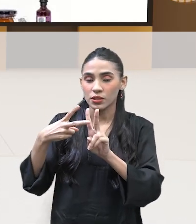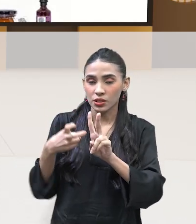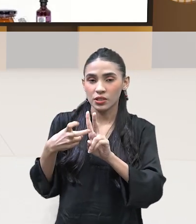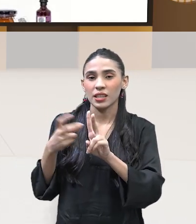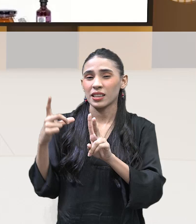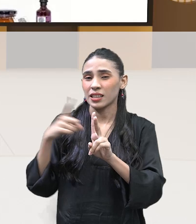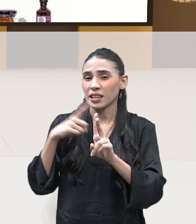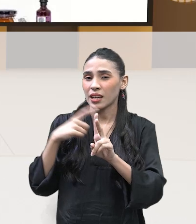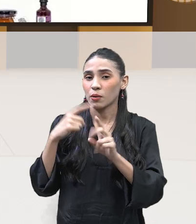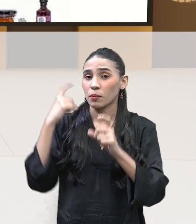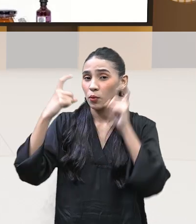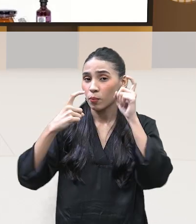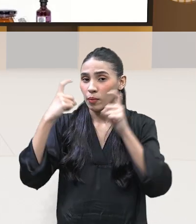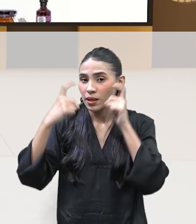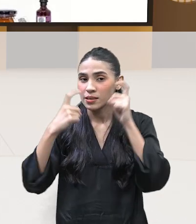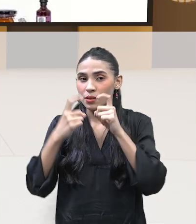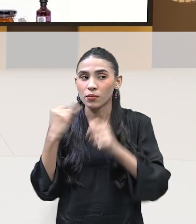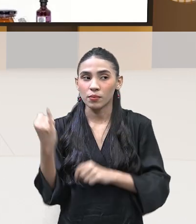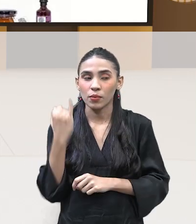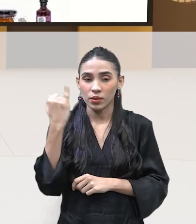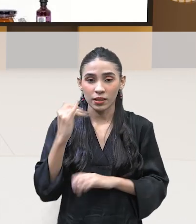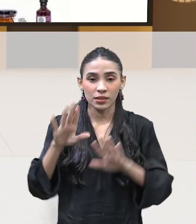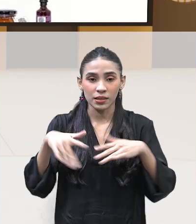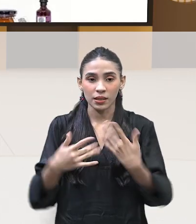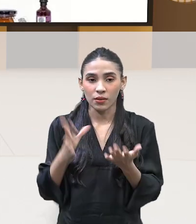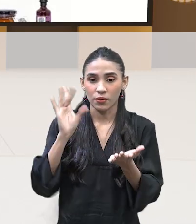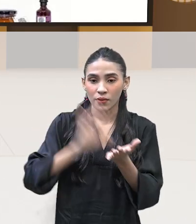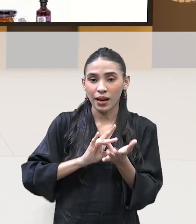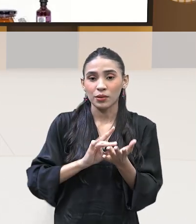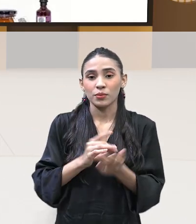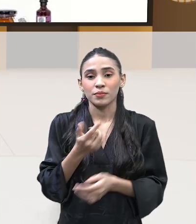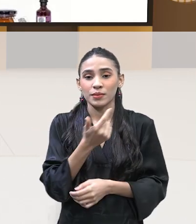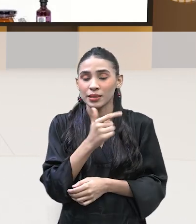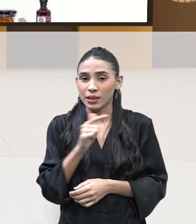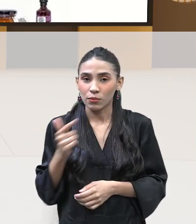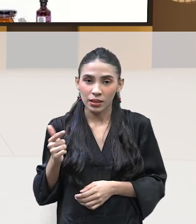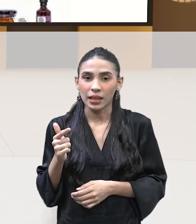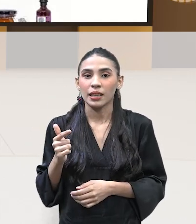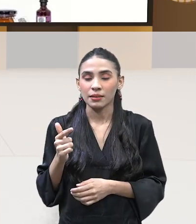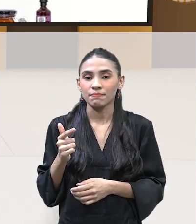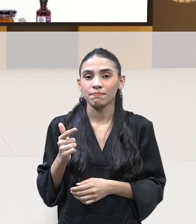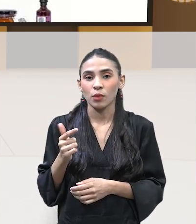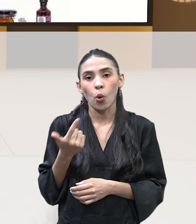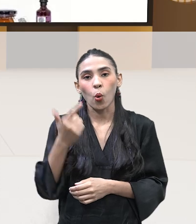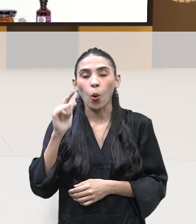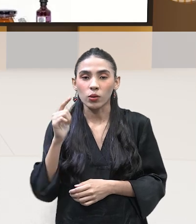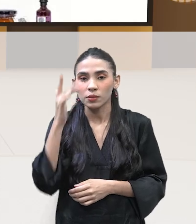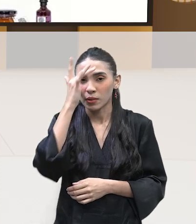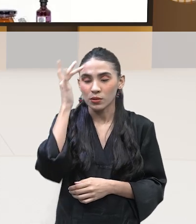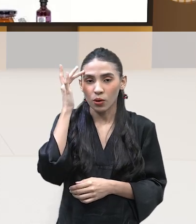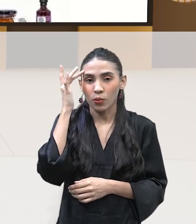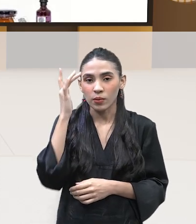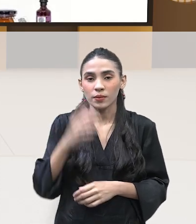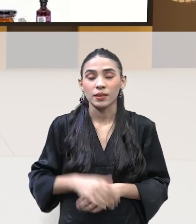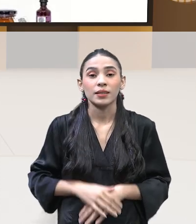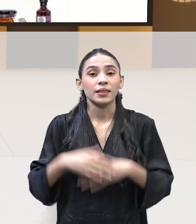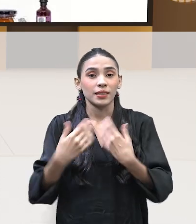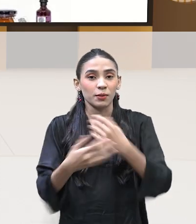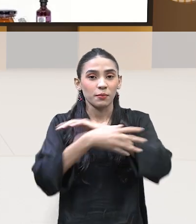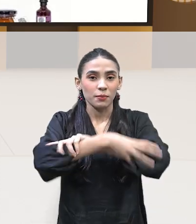preocupam muito com isso. Então, com certeza, não tem melhor para cuidar. Então, o que eles fizeram? Uma